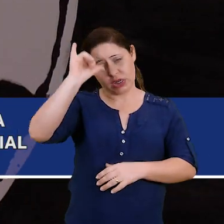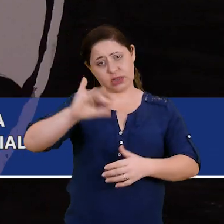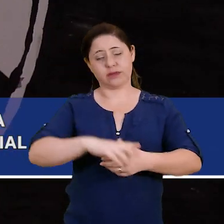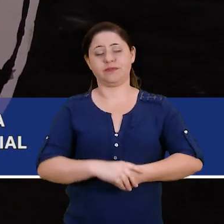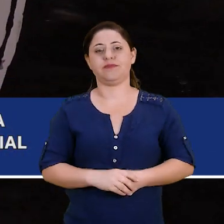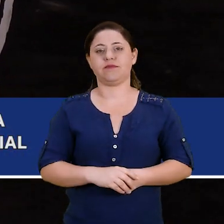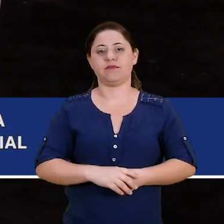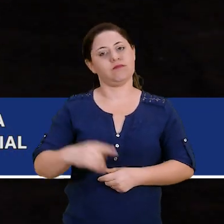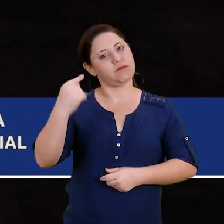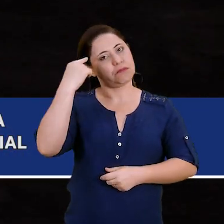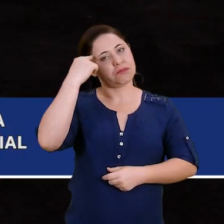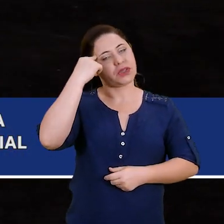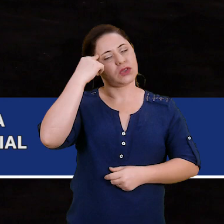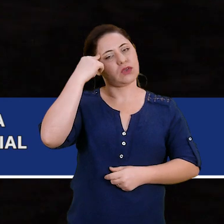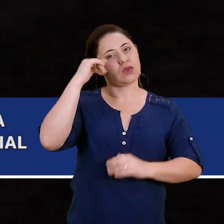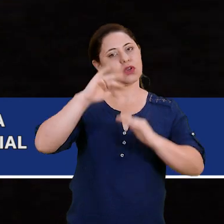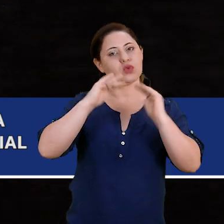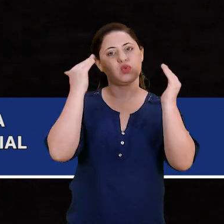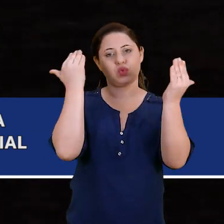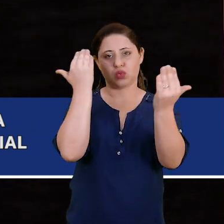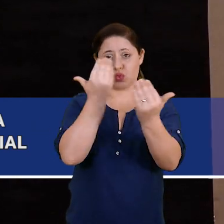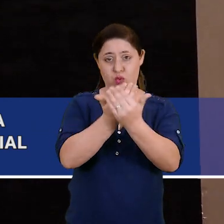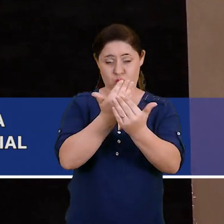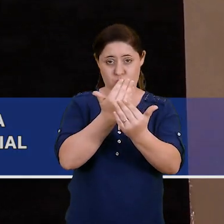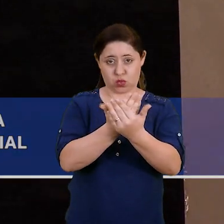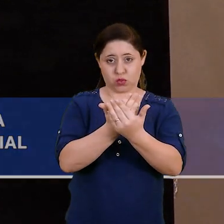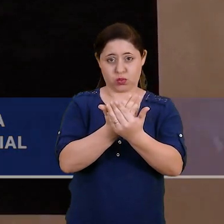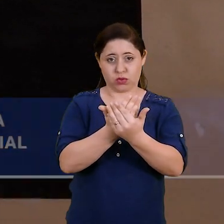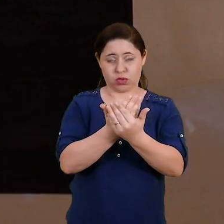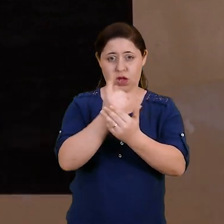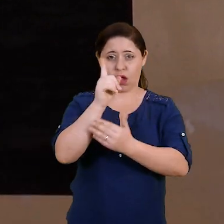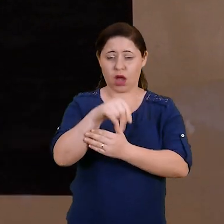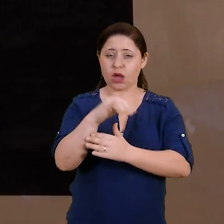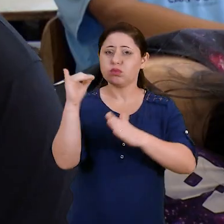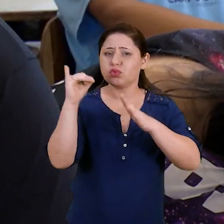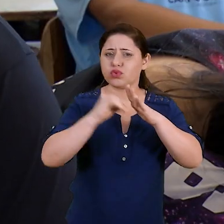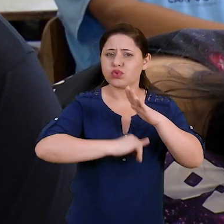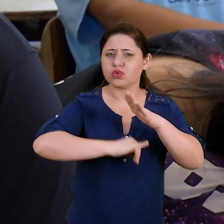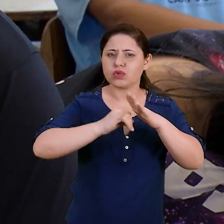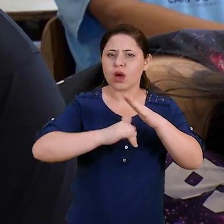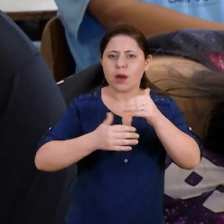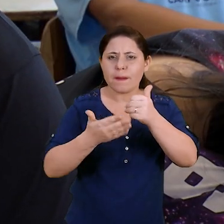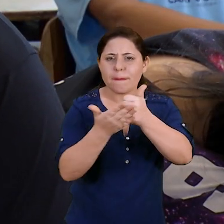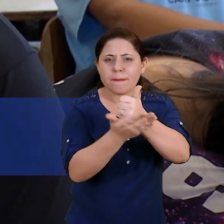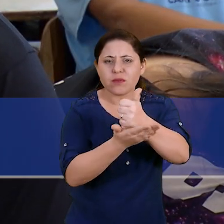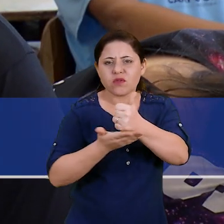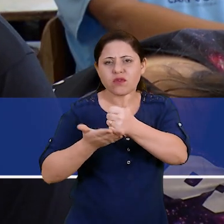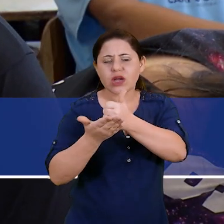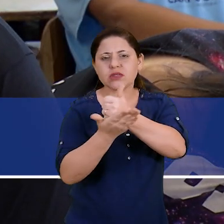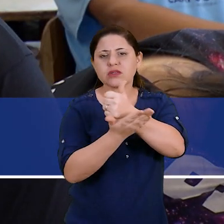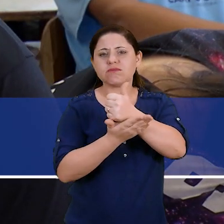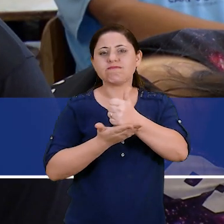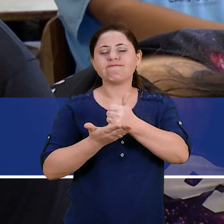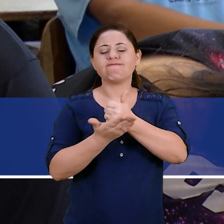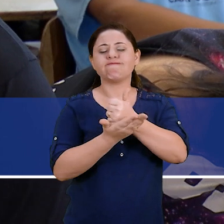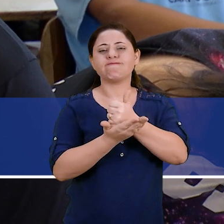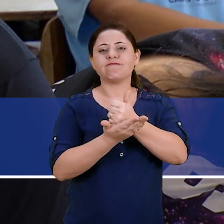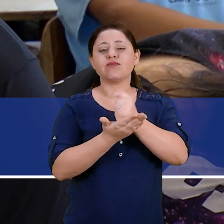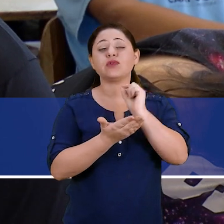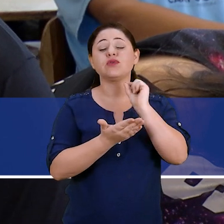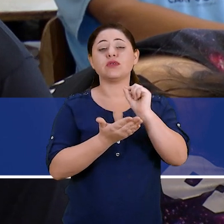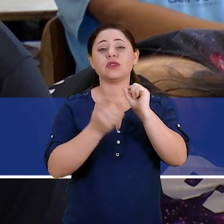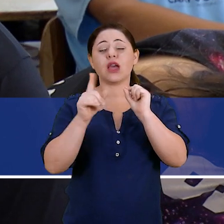combatem o racismo. Penso que a escola, ela é uma das